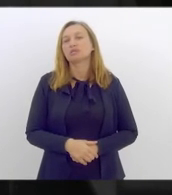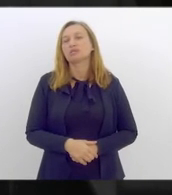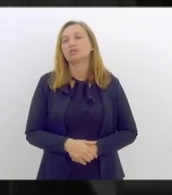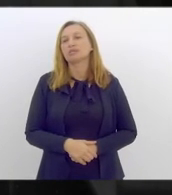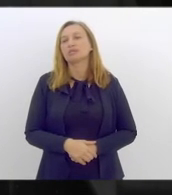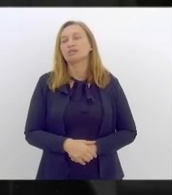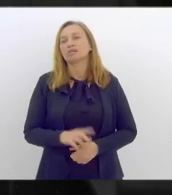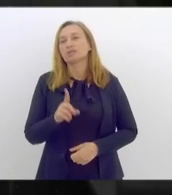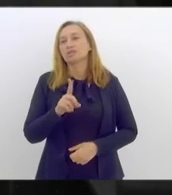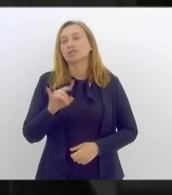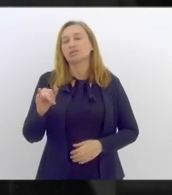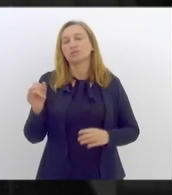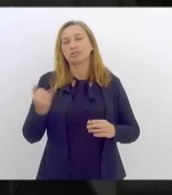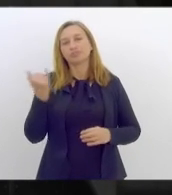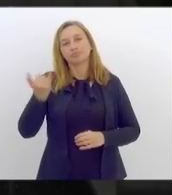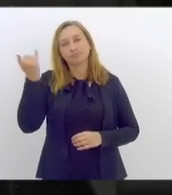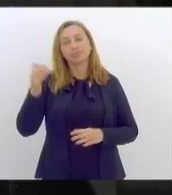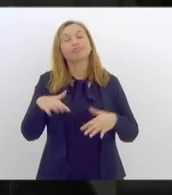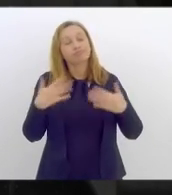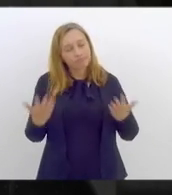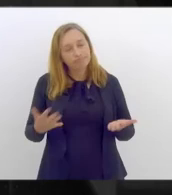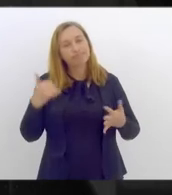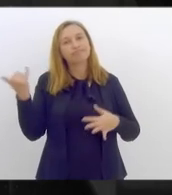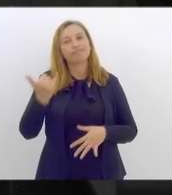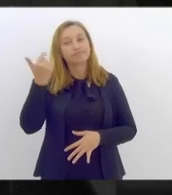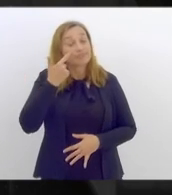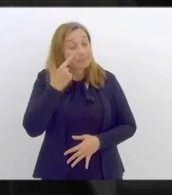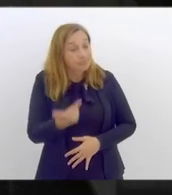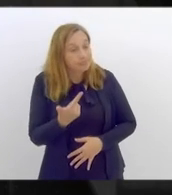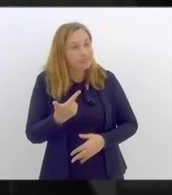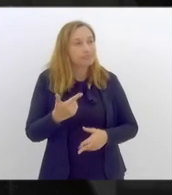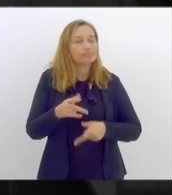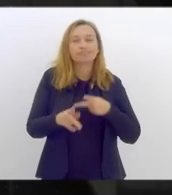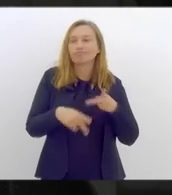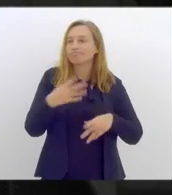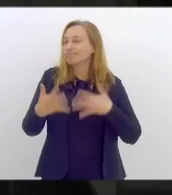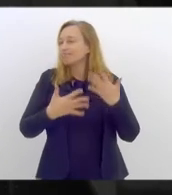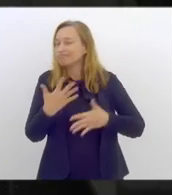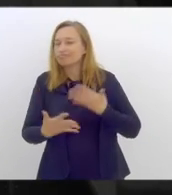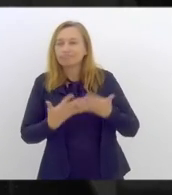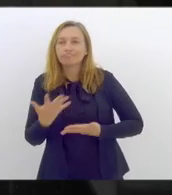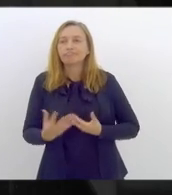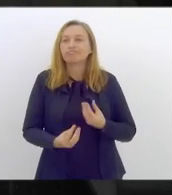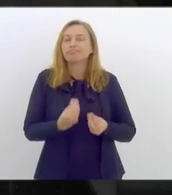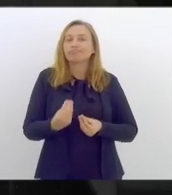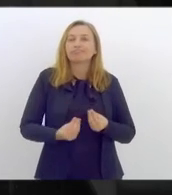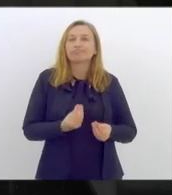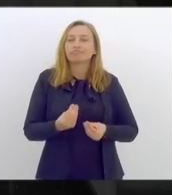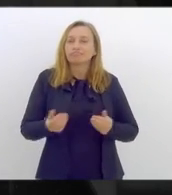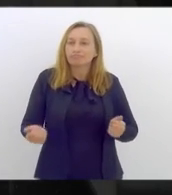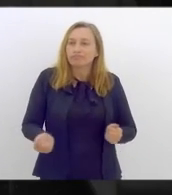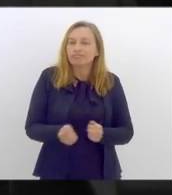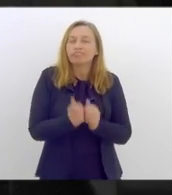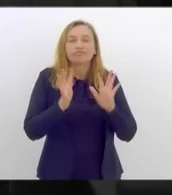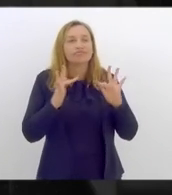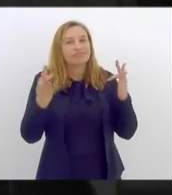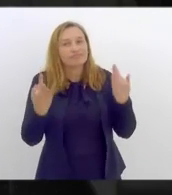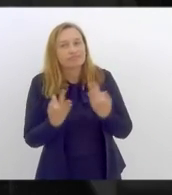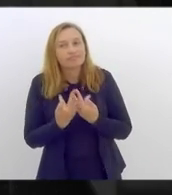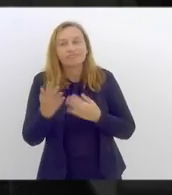agenda tão importante então foi muito importante ver a manifestação popular a forma com que se envolveram famílias